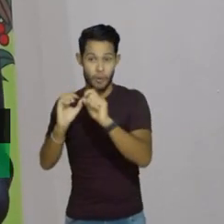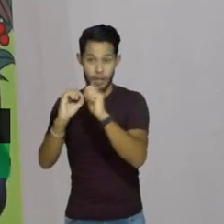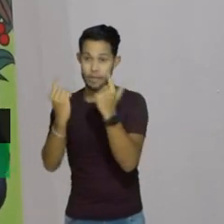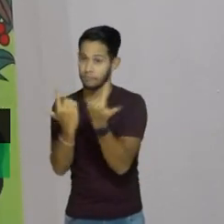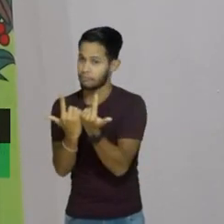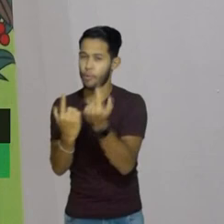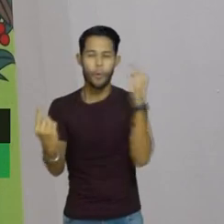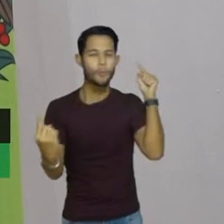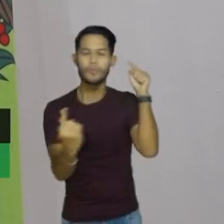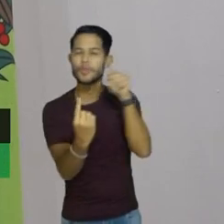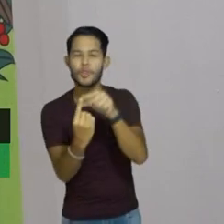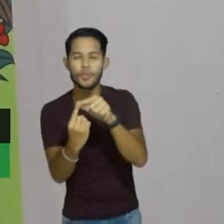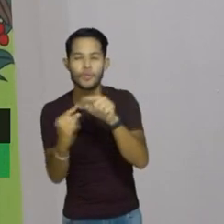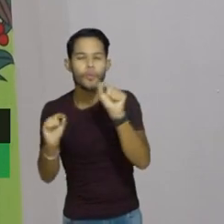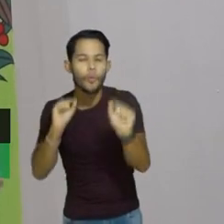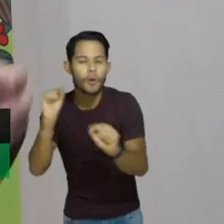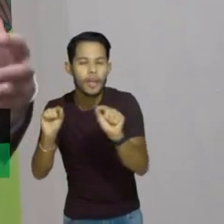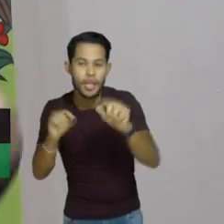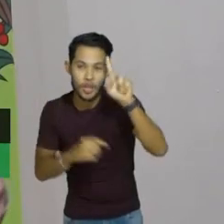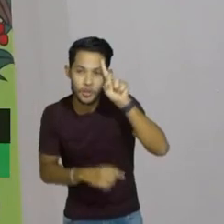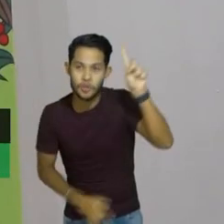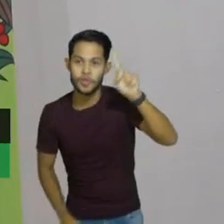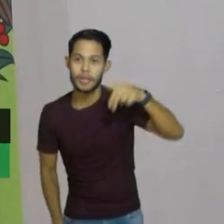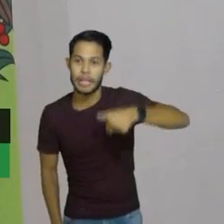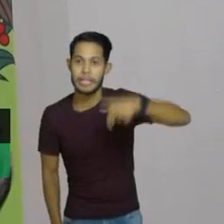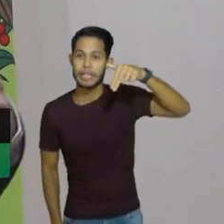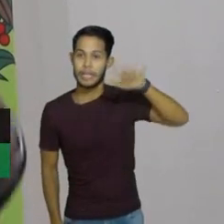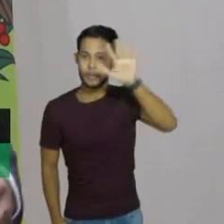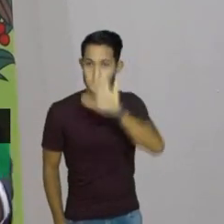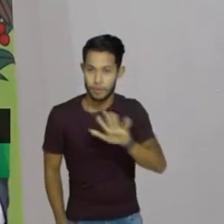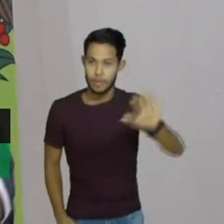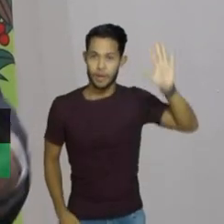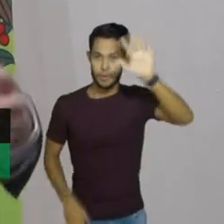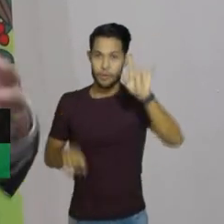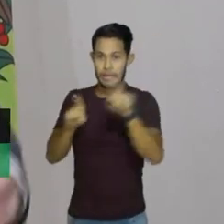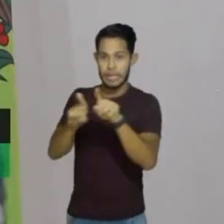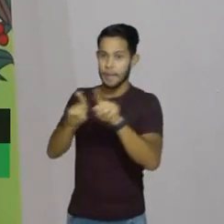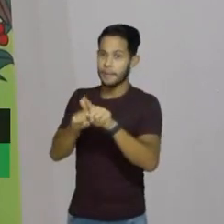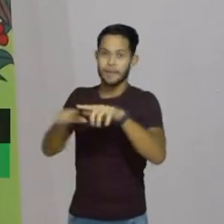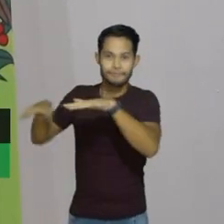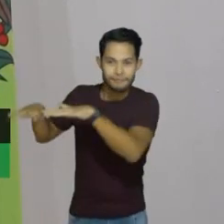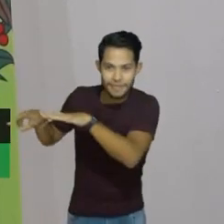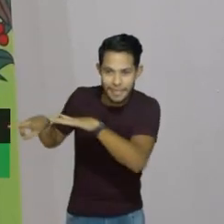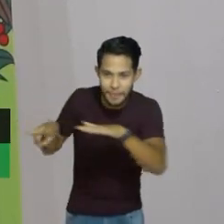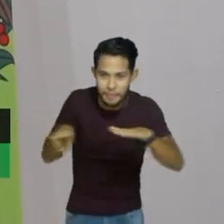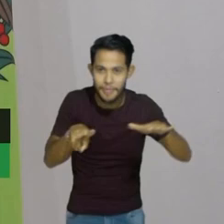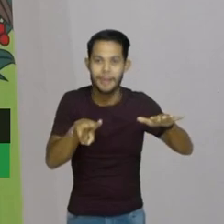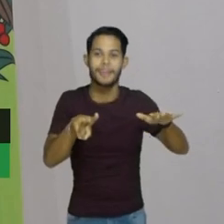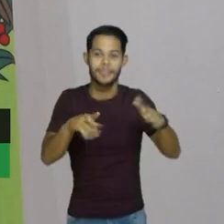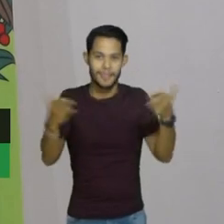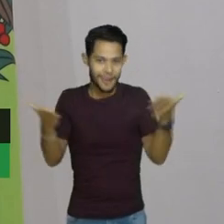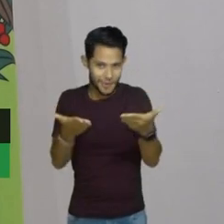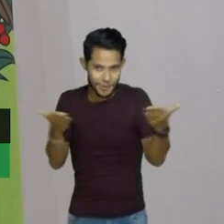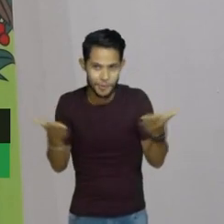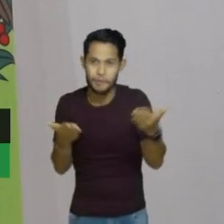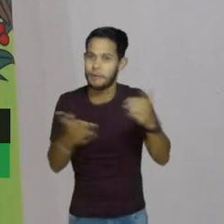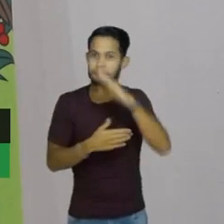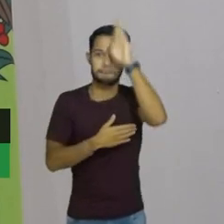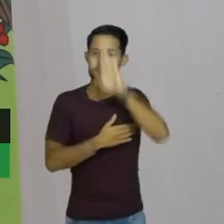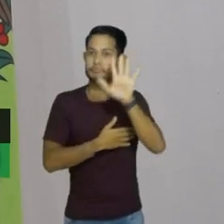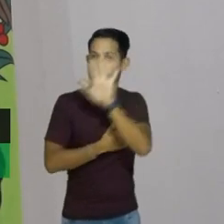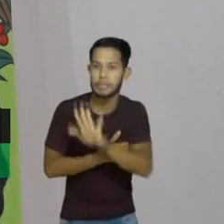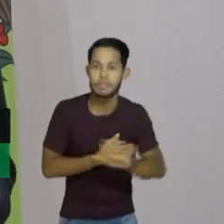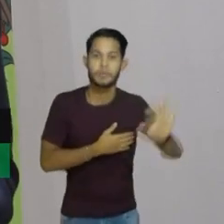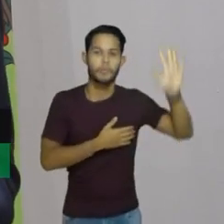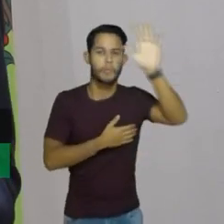nacional, o Dia Nacional da Educação Legislativa, e desta semana, com essas mostras, através de assembleias legislativas de todo o Brasil,